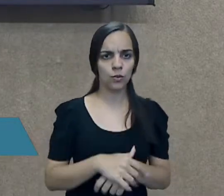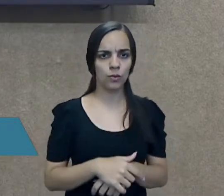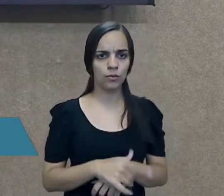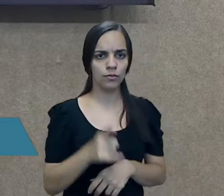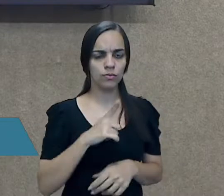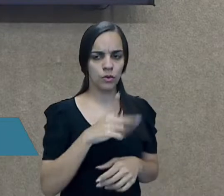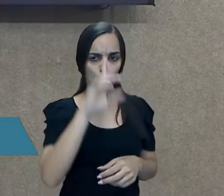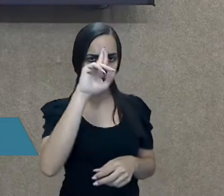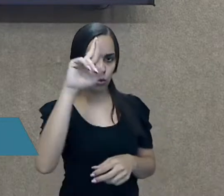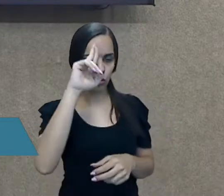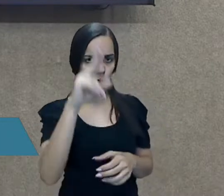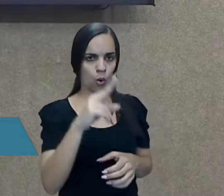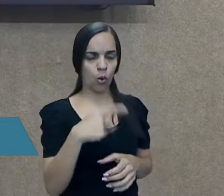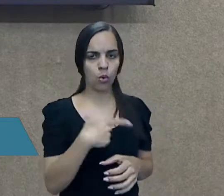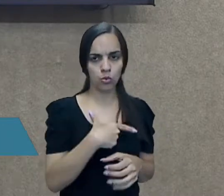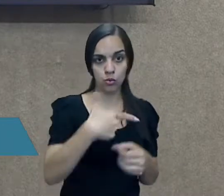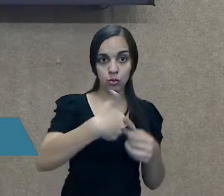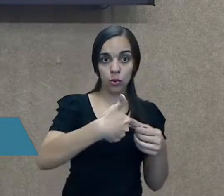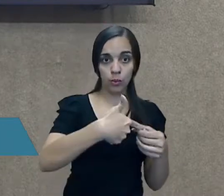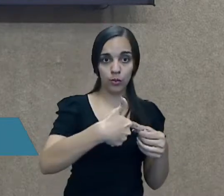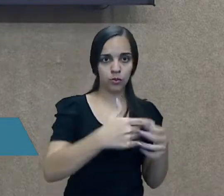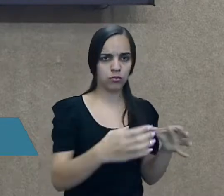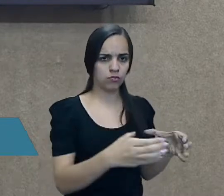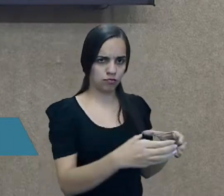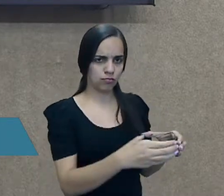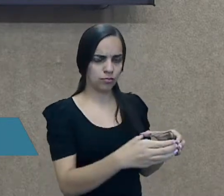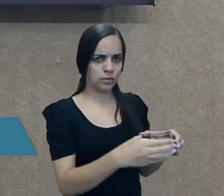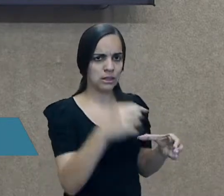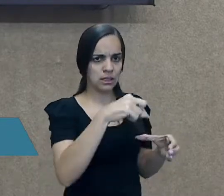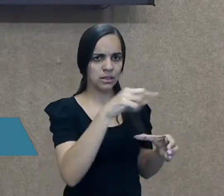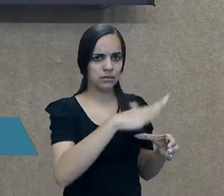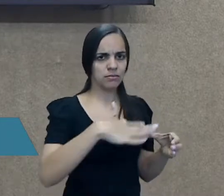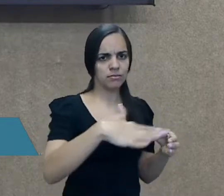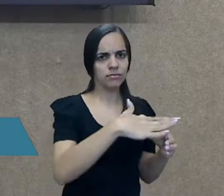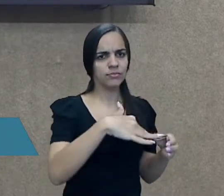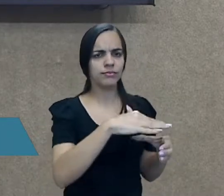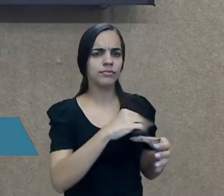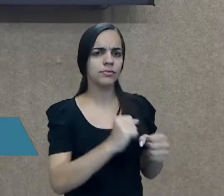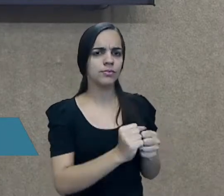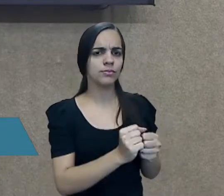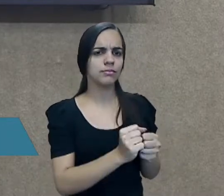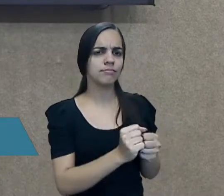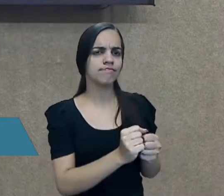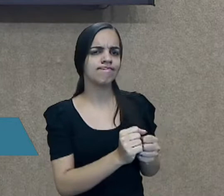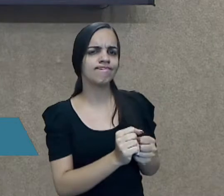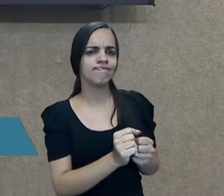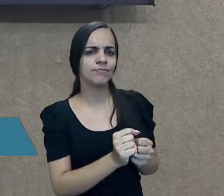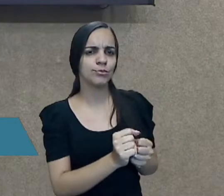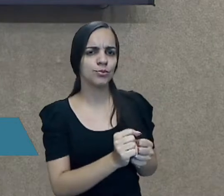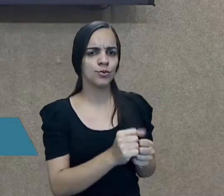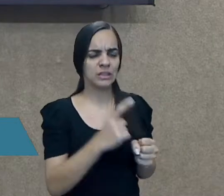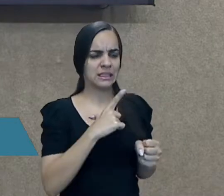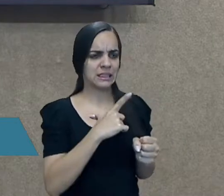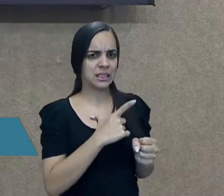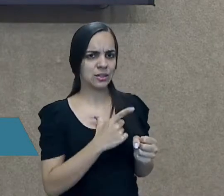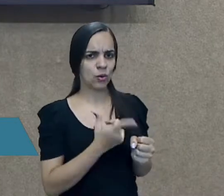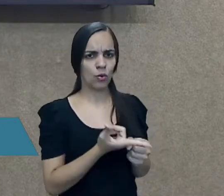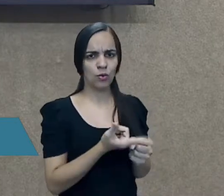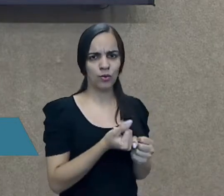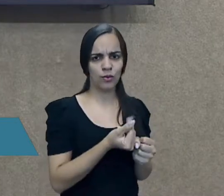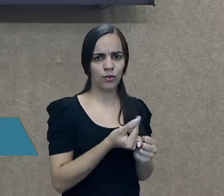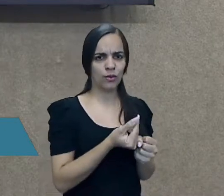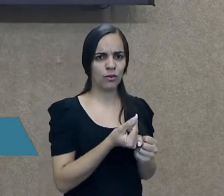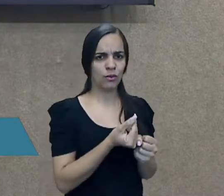Os donos dividem a cidade entre si e colocam uma tabela de preço mais